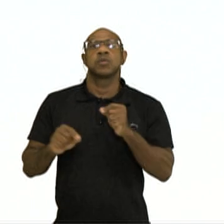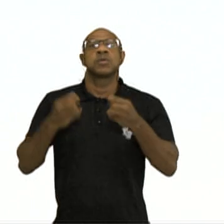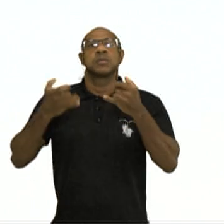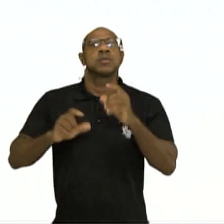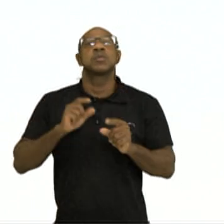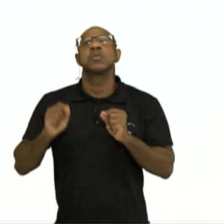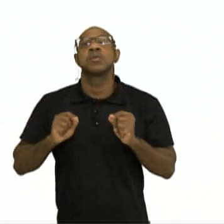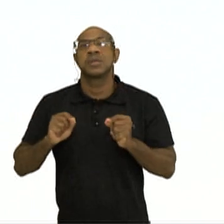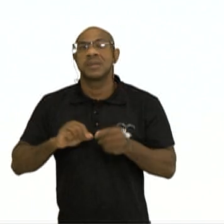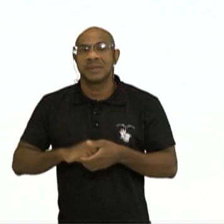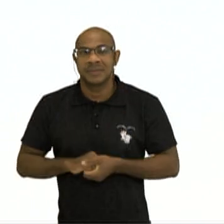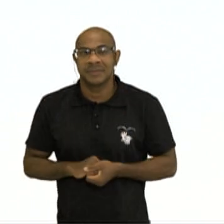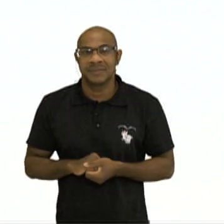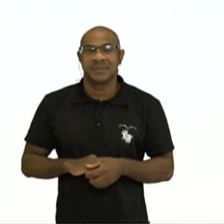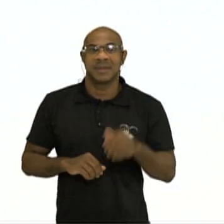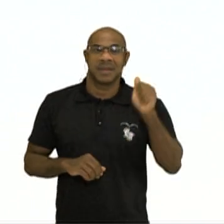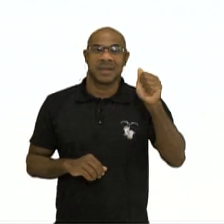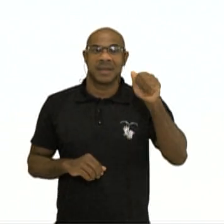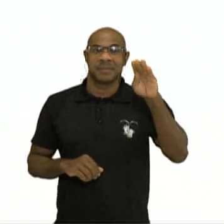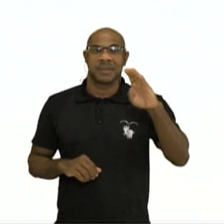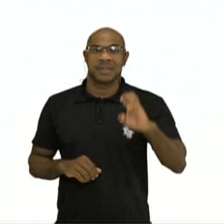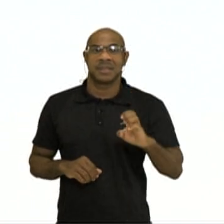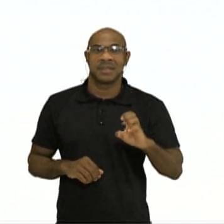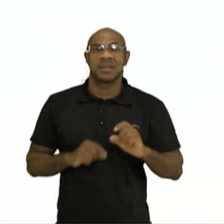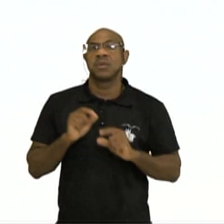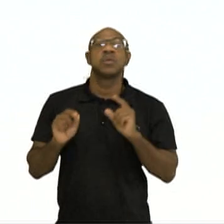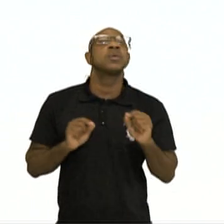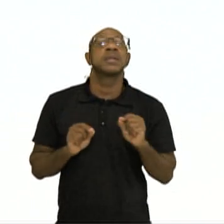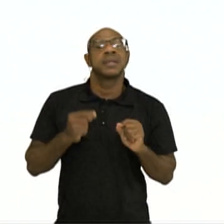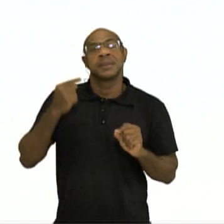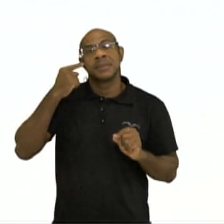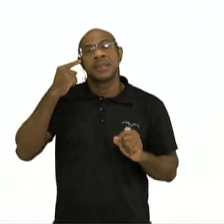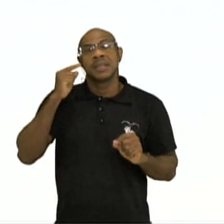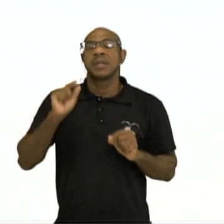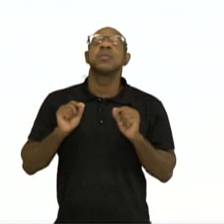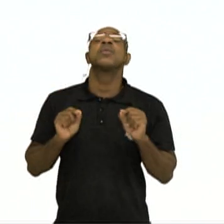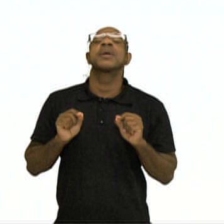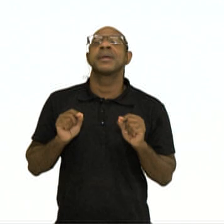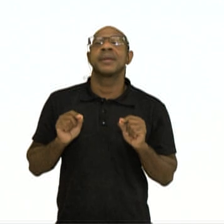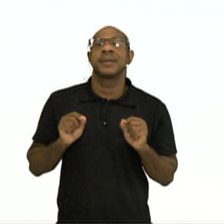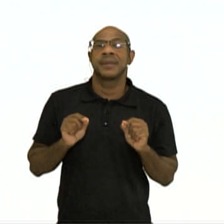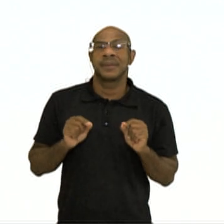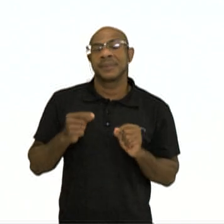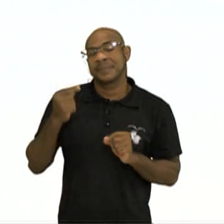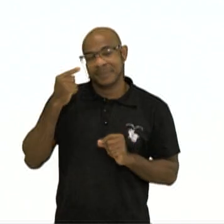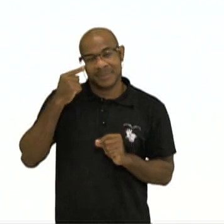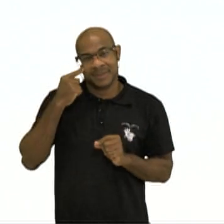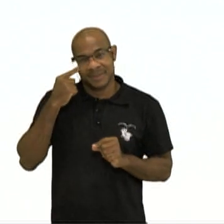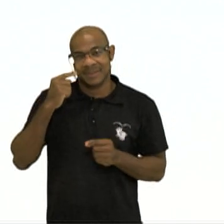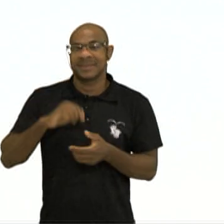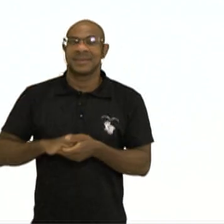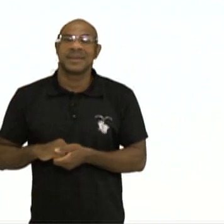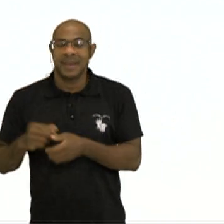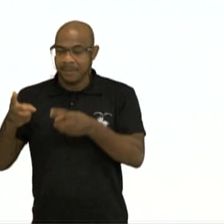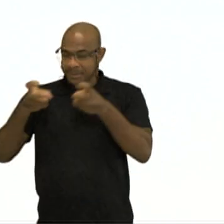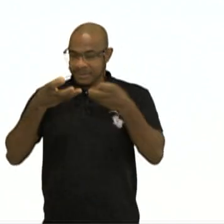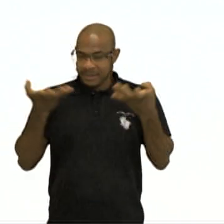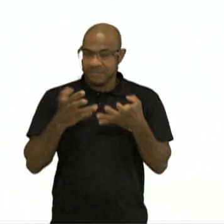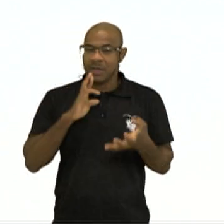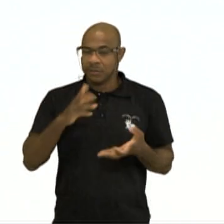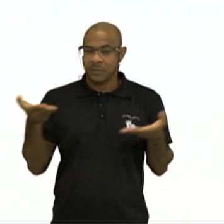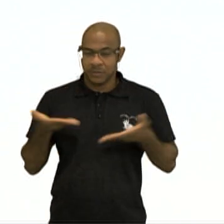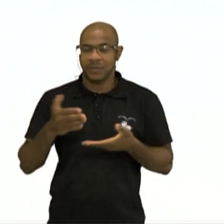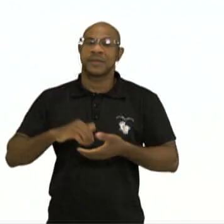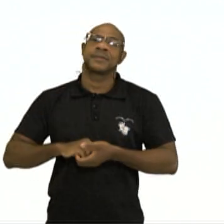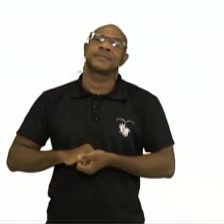C, future. Gente, essa é só você consultar ali no texto, tá dada. Tempo para você responder.